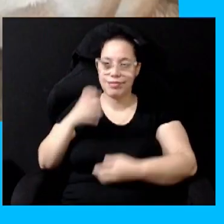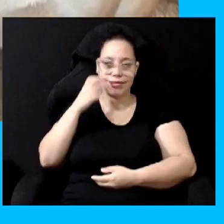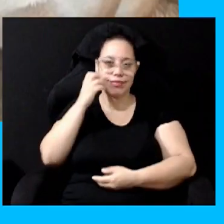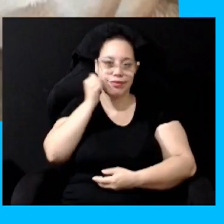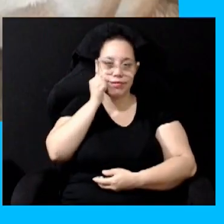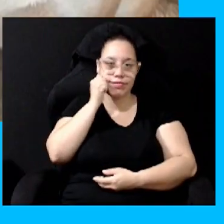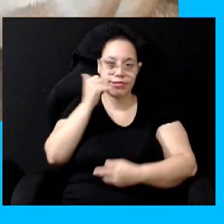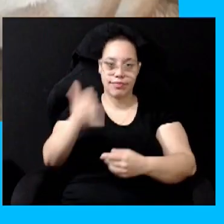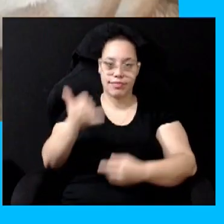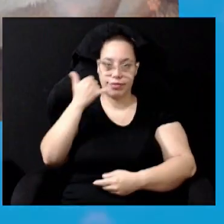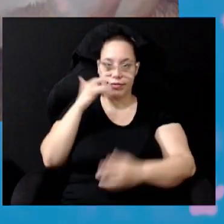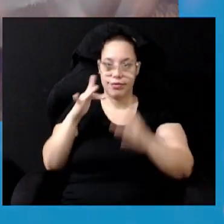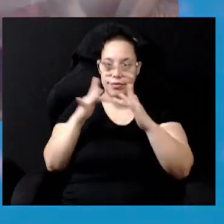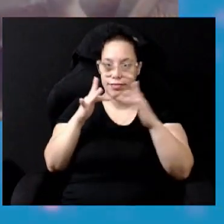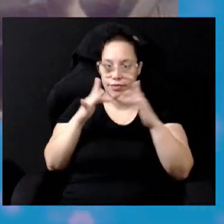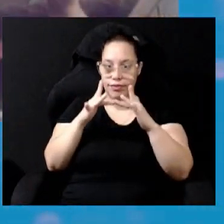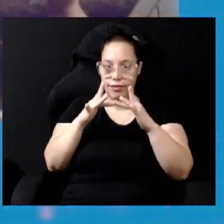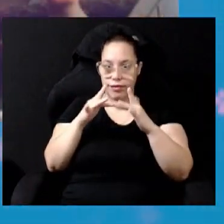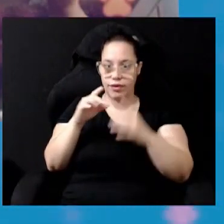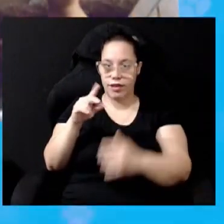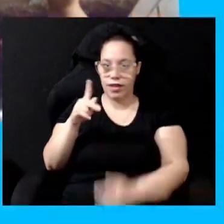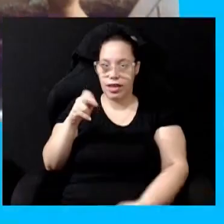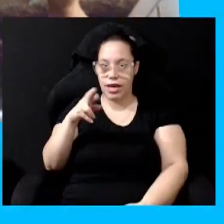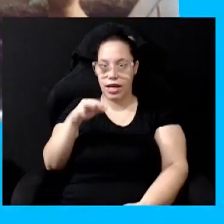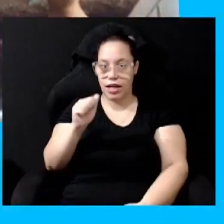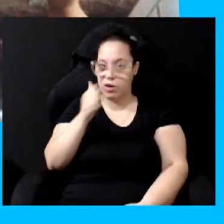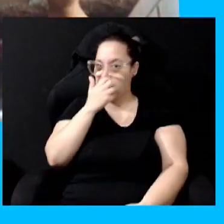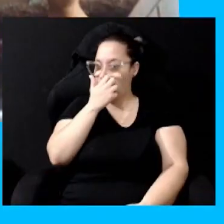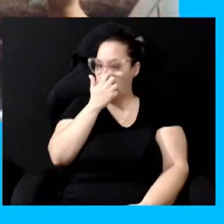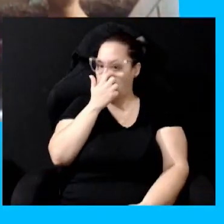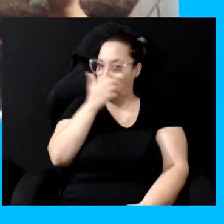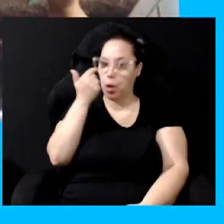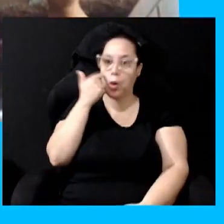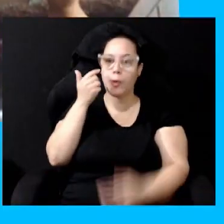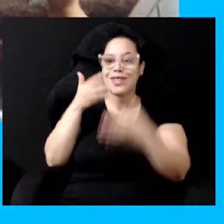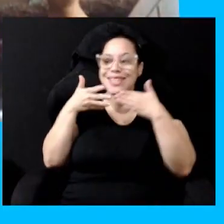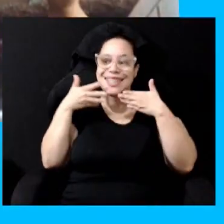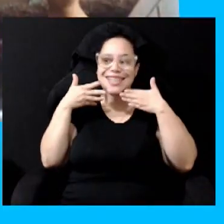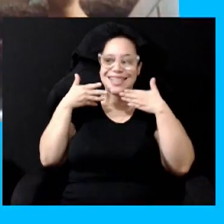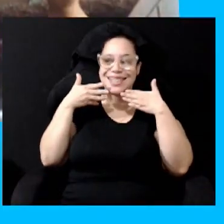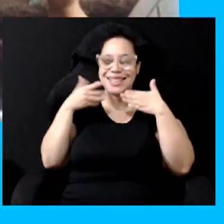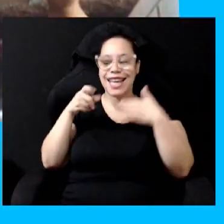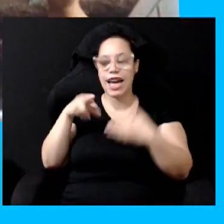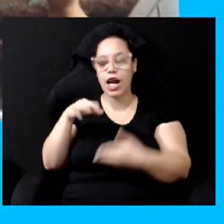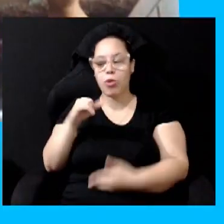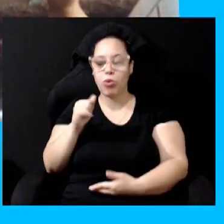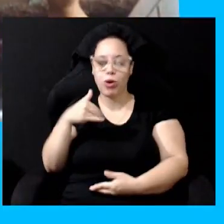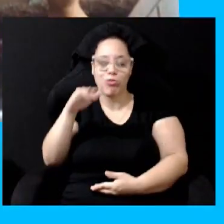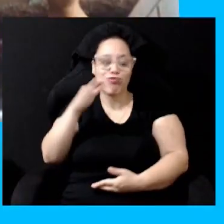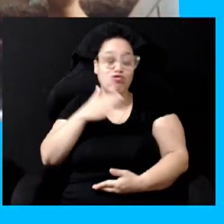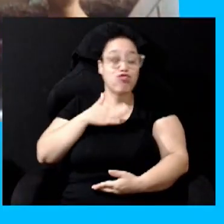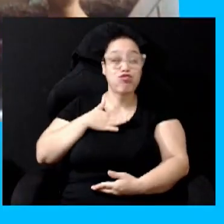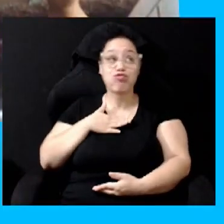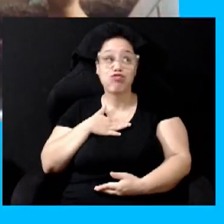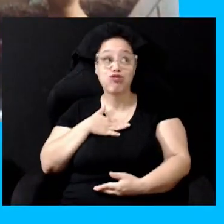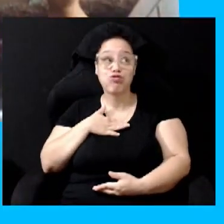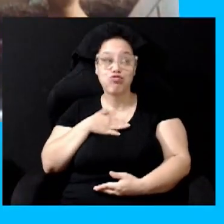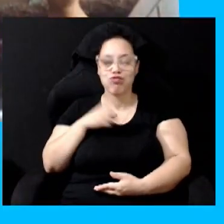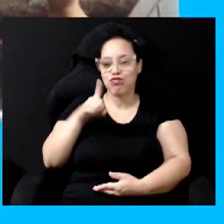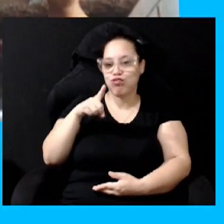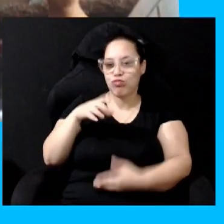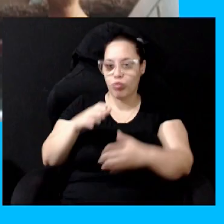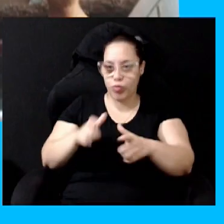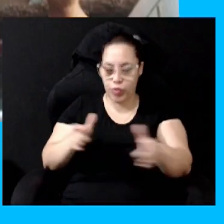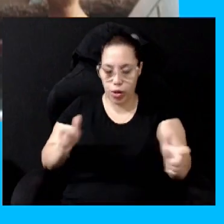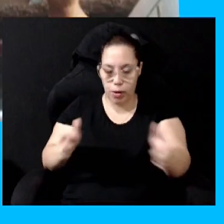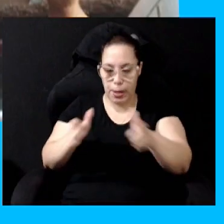em contato com a Karina Marques. E olha a carinha desse caramelo mais que simpático. Ele é de porte pequeno e